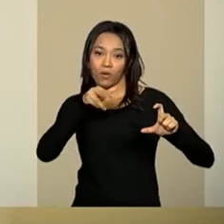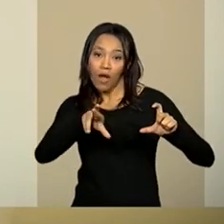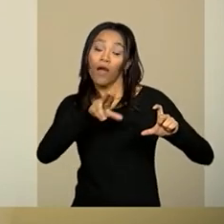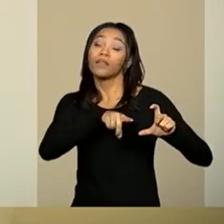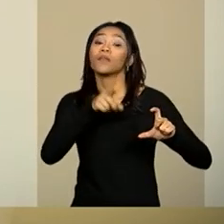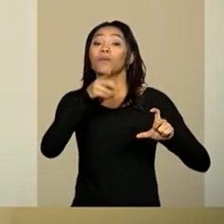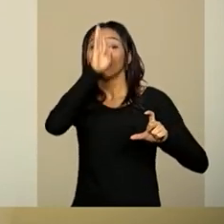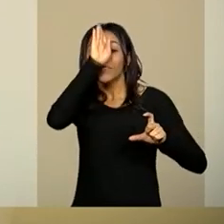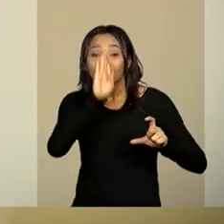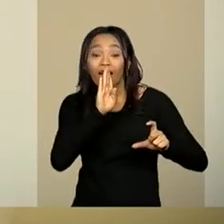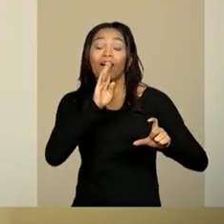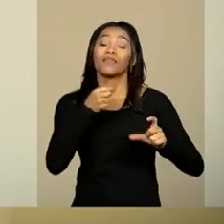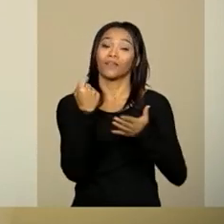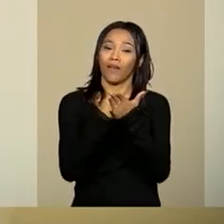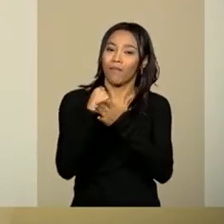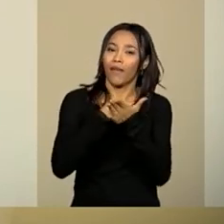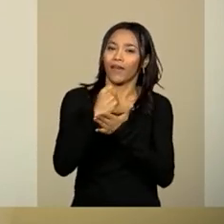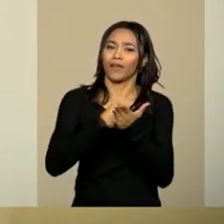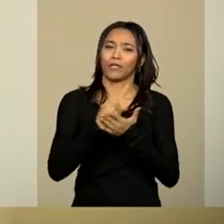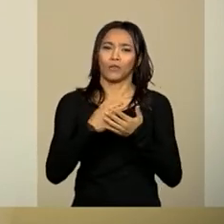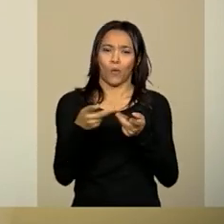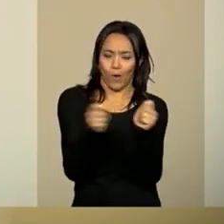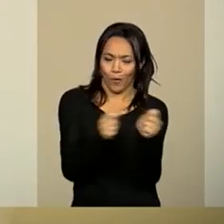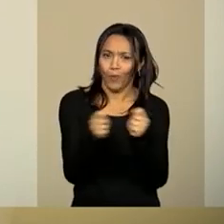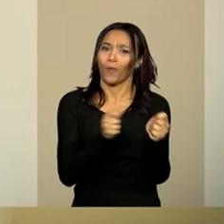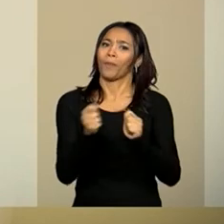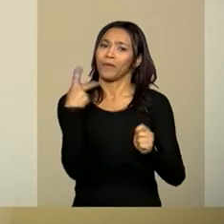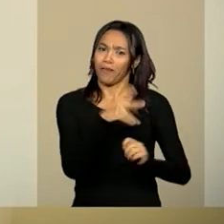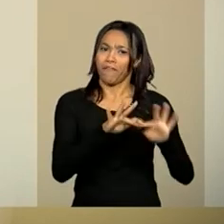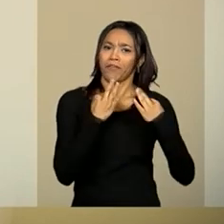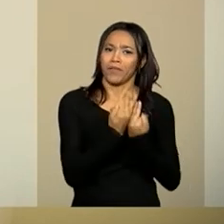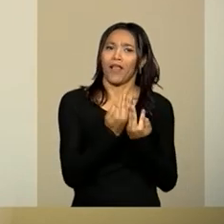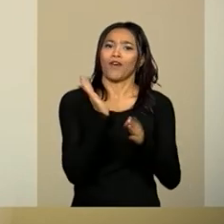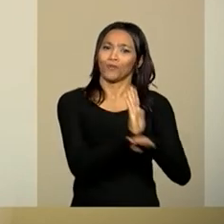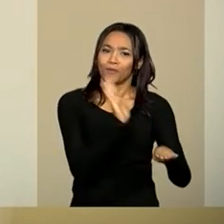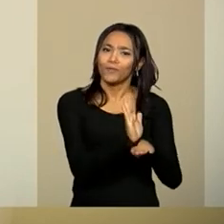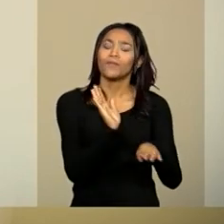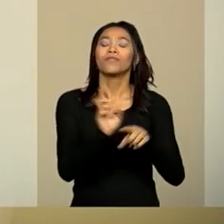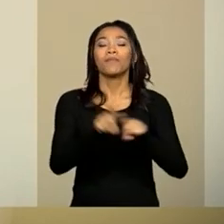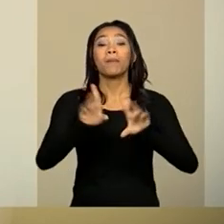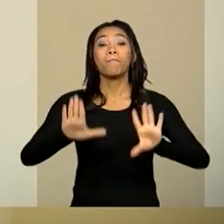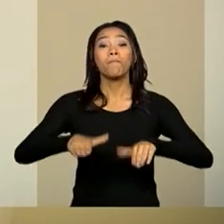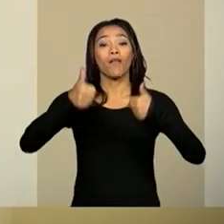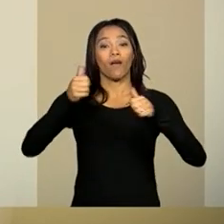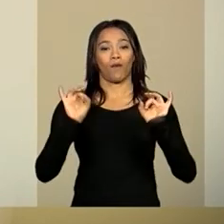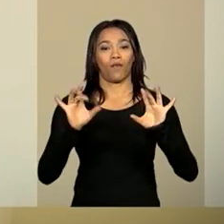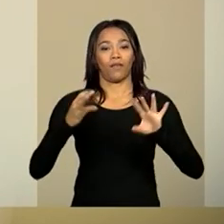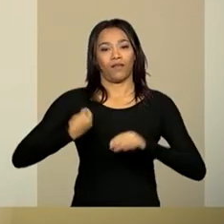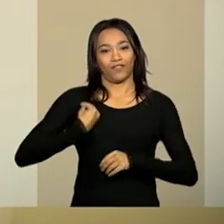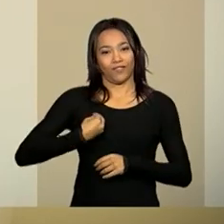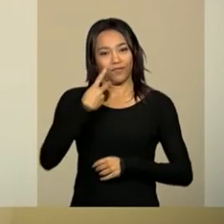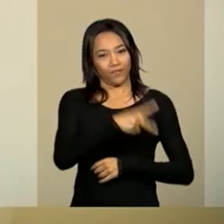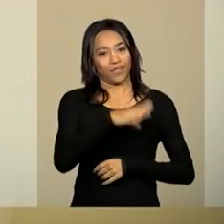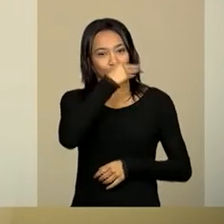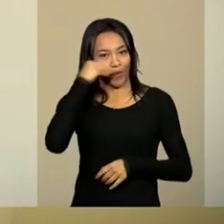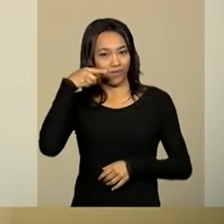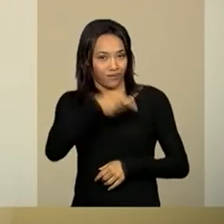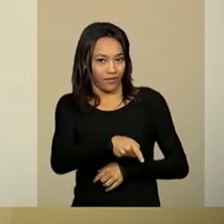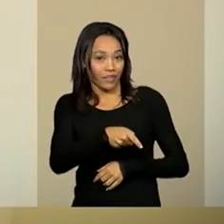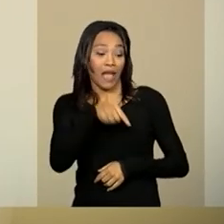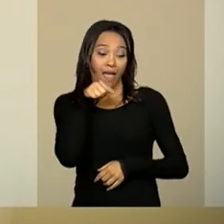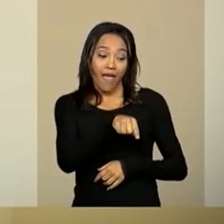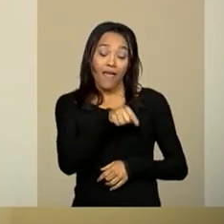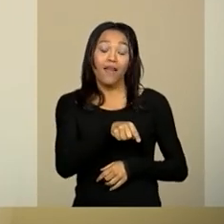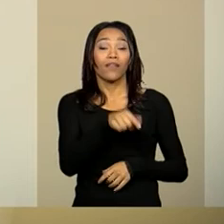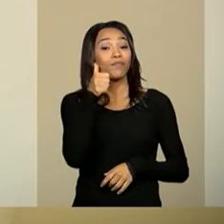de graça contra a asma além de gerar economia para a família todo mês melhora também a qualidade de vida da adolescente o